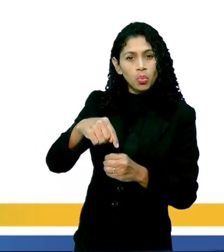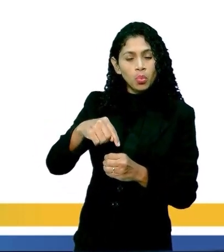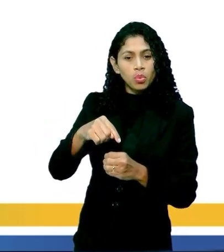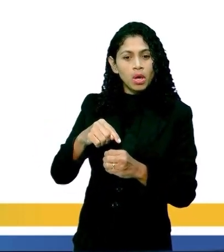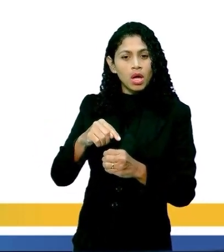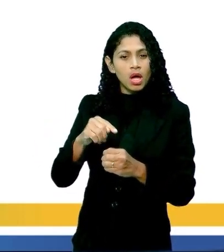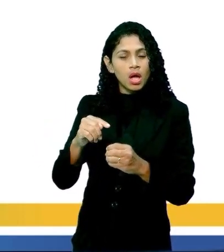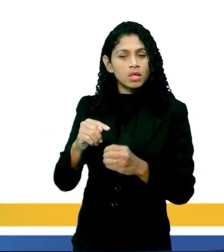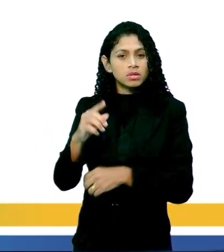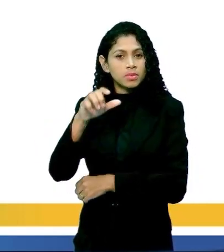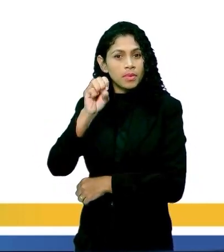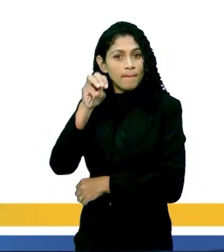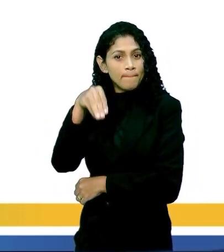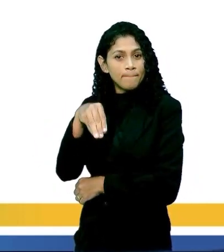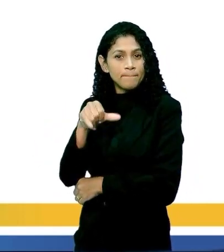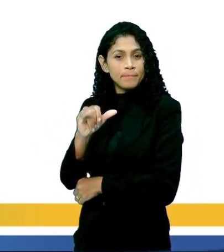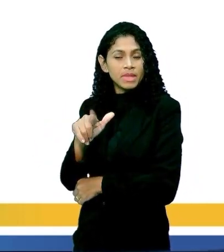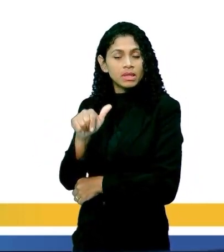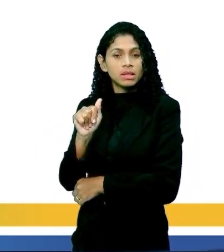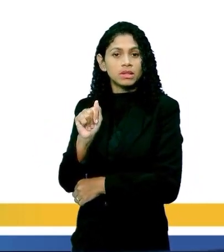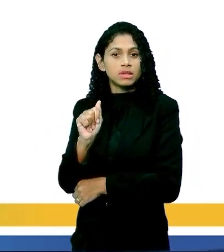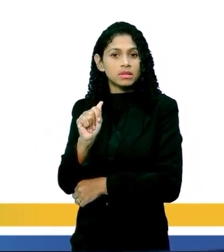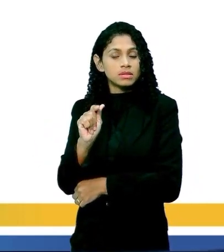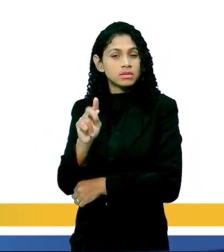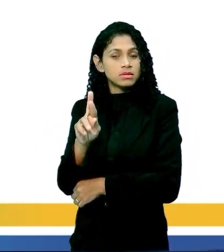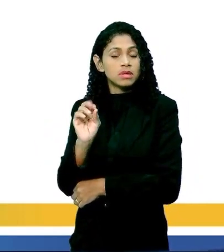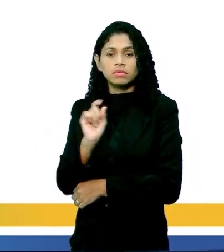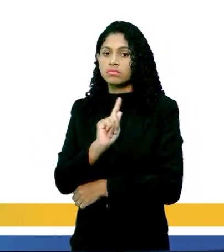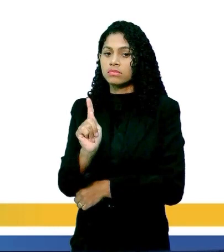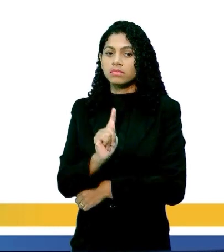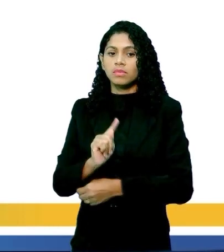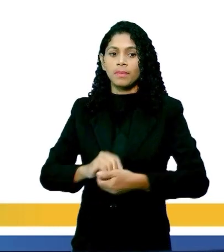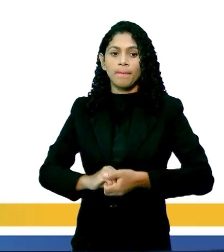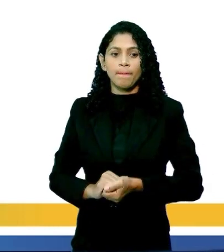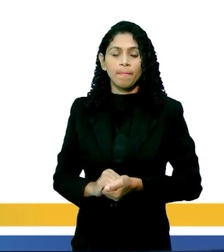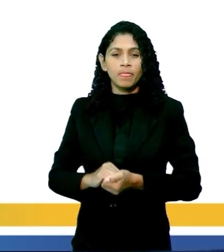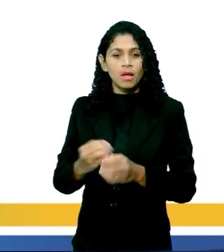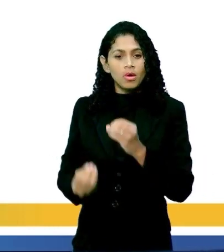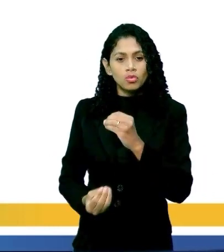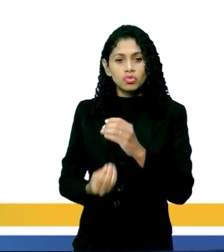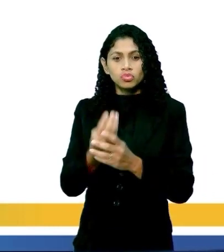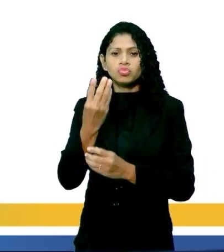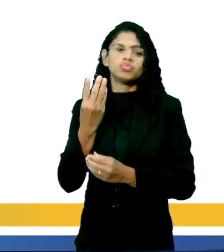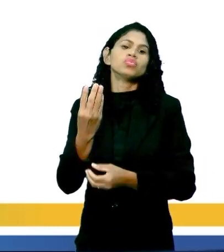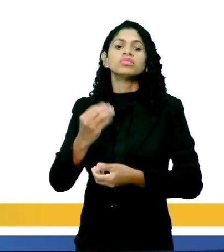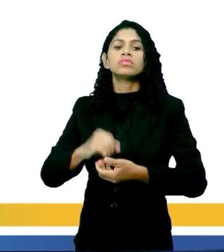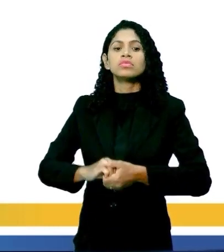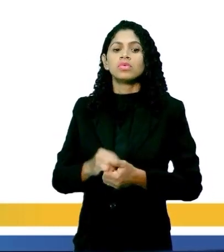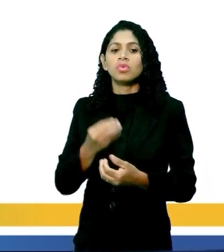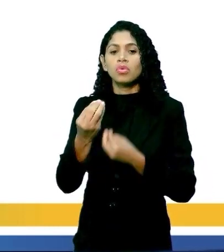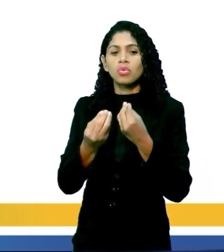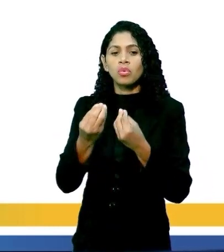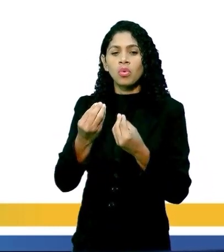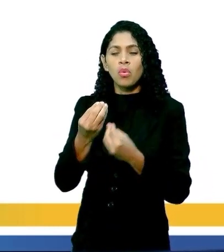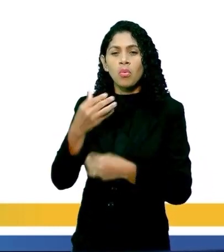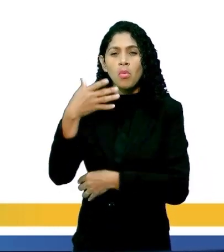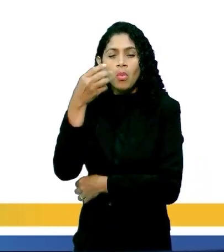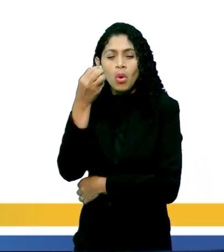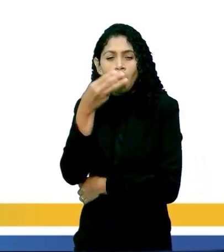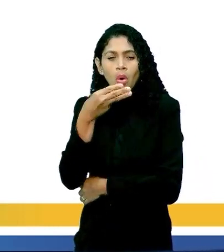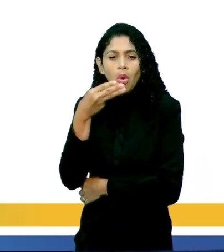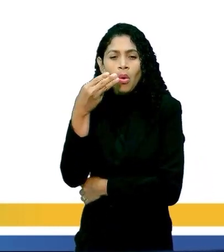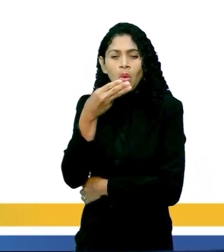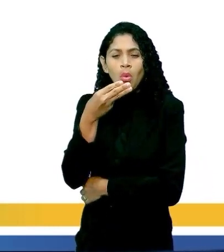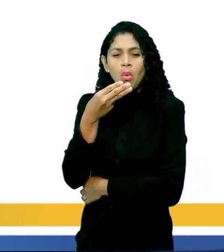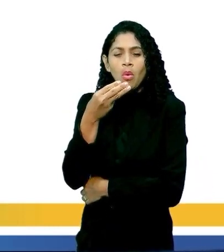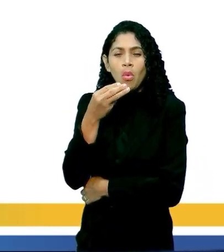Vejo-o puro e afável ao paladar, como beijo de moça, água na pele, flor que não dissolve na